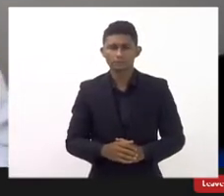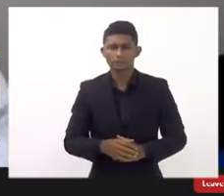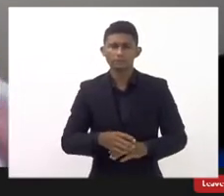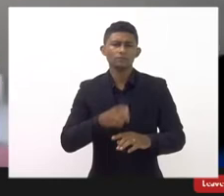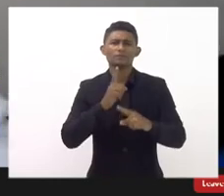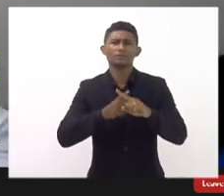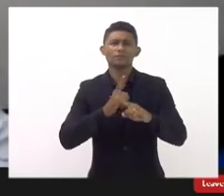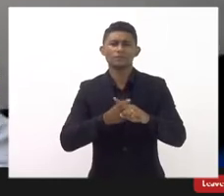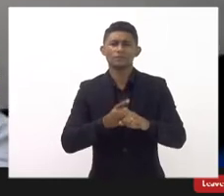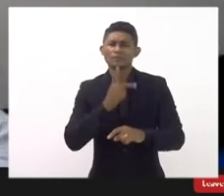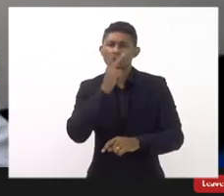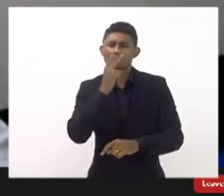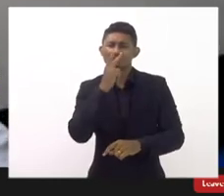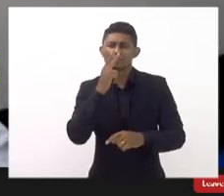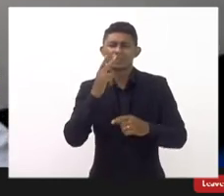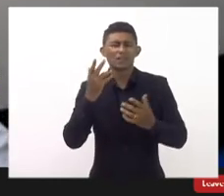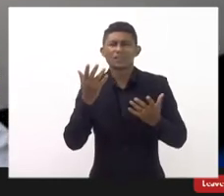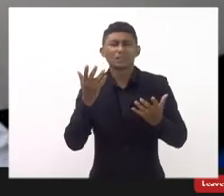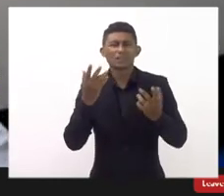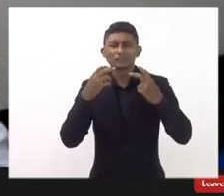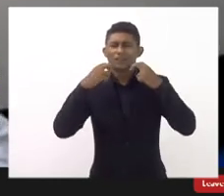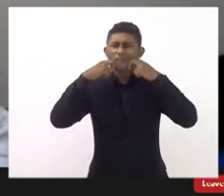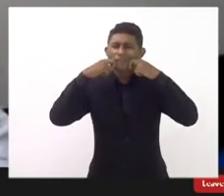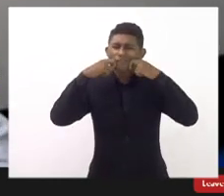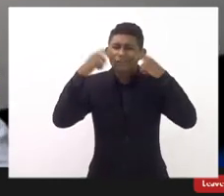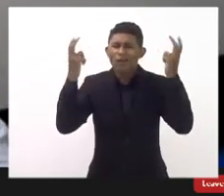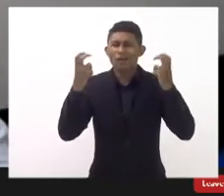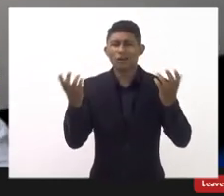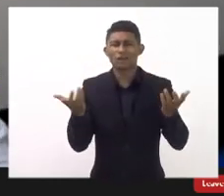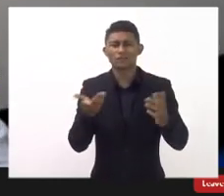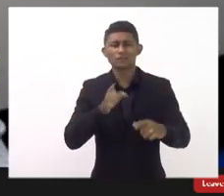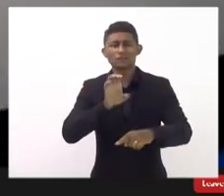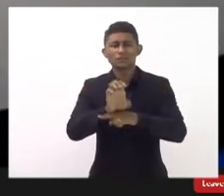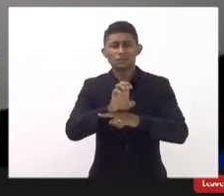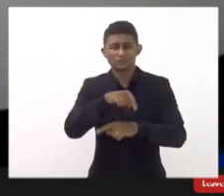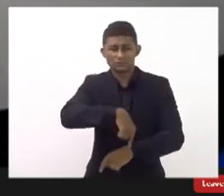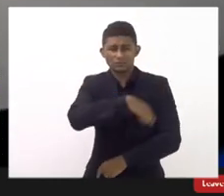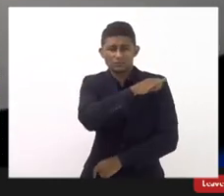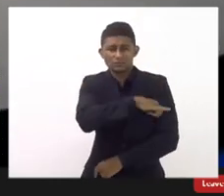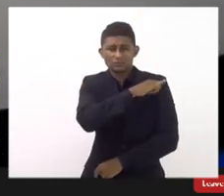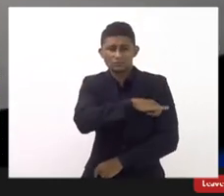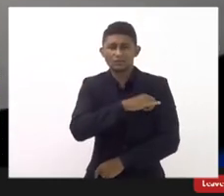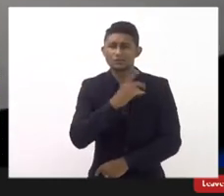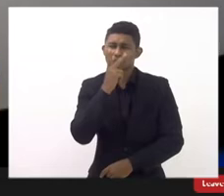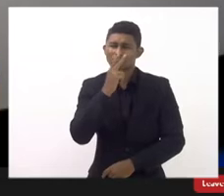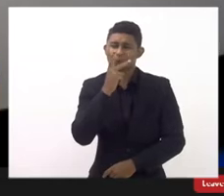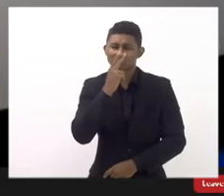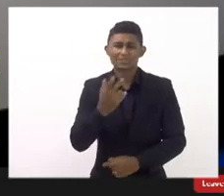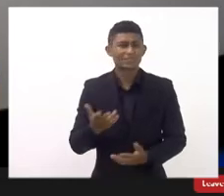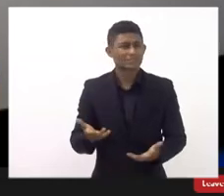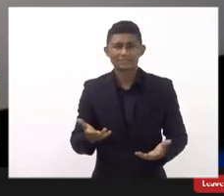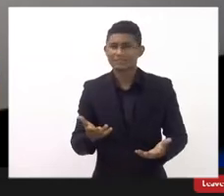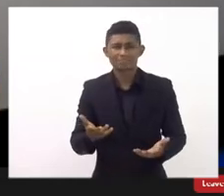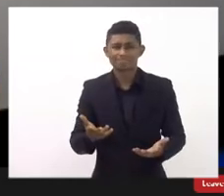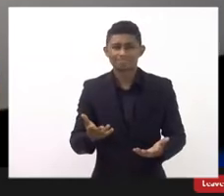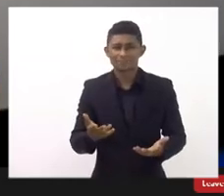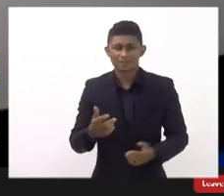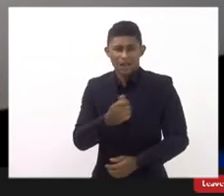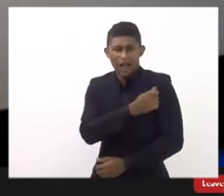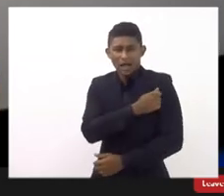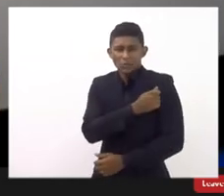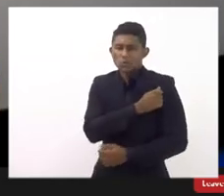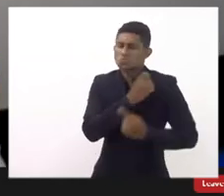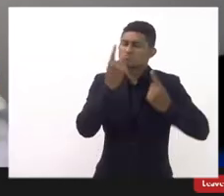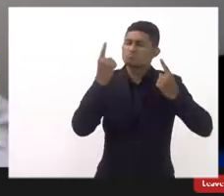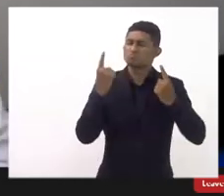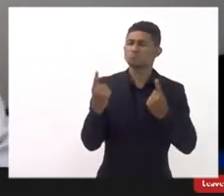é um escárnio, é uma vergonha, chega a ser vexatório, né, que o Estado do Rio de Janeiro trave essa luta, né, contra estudantes que